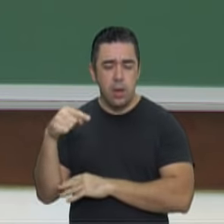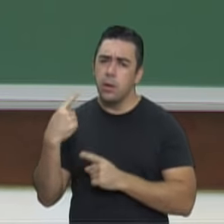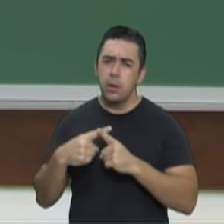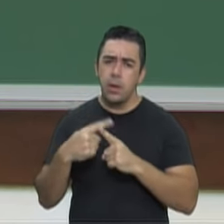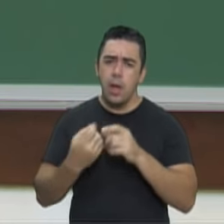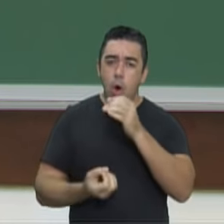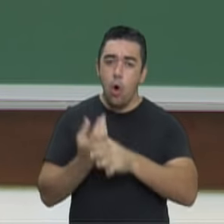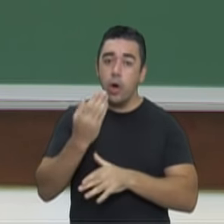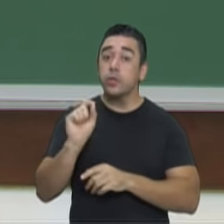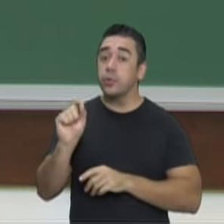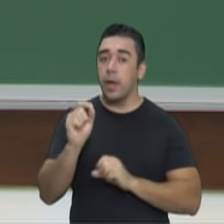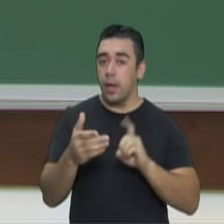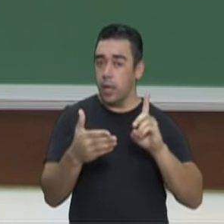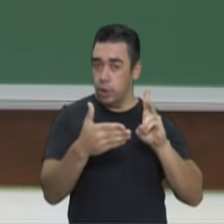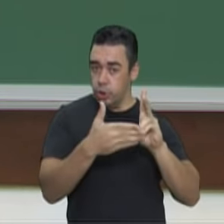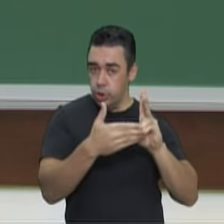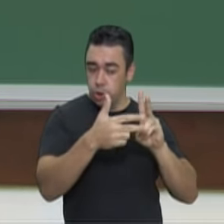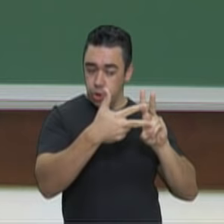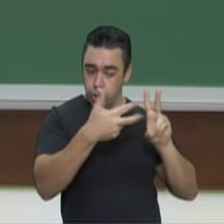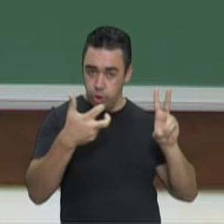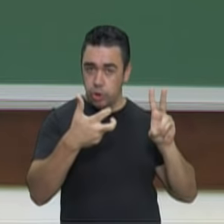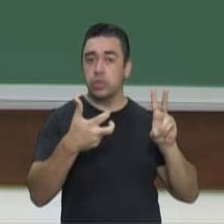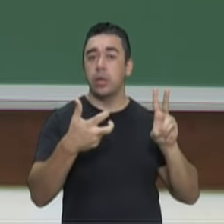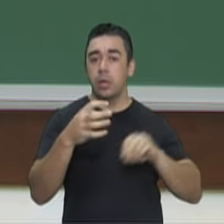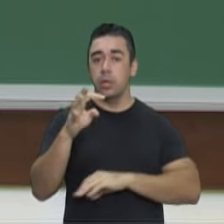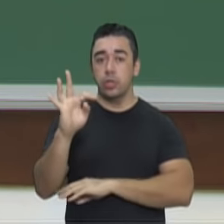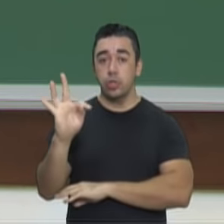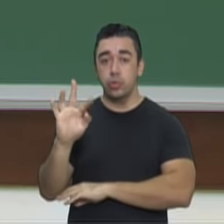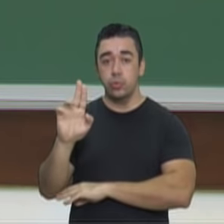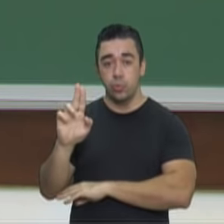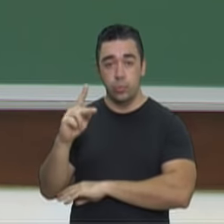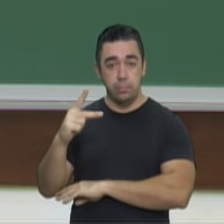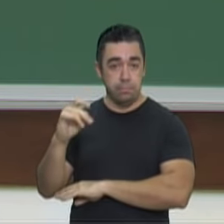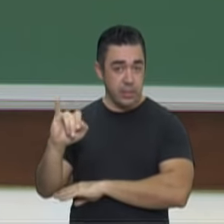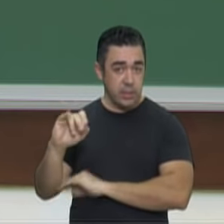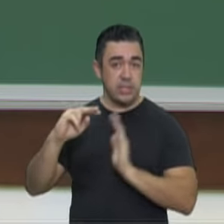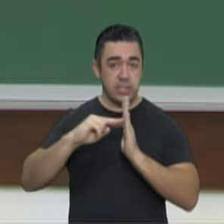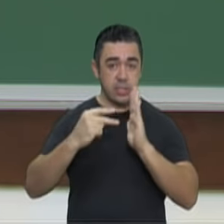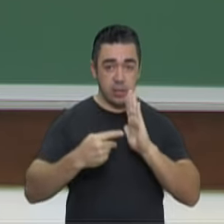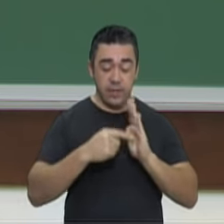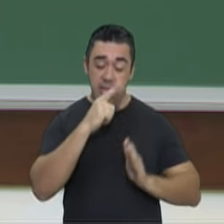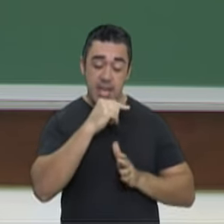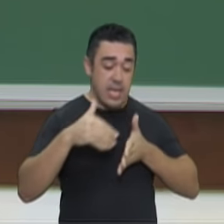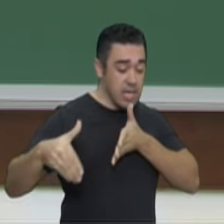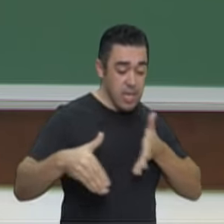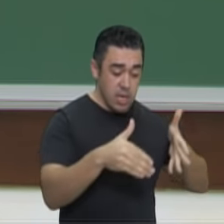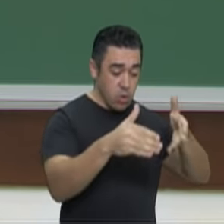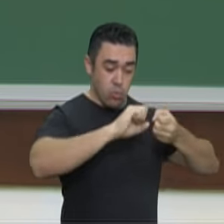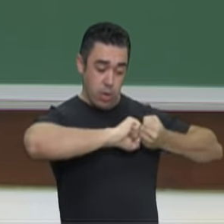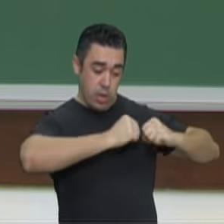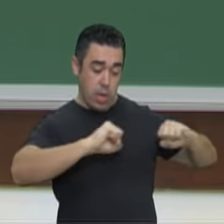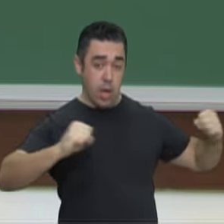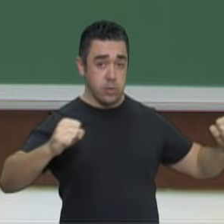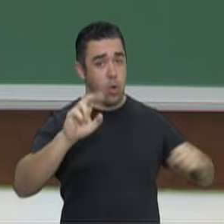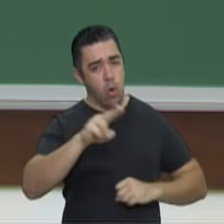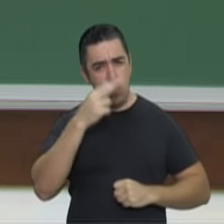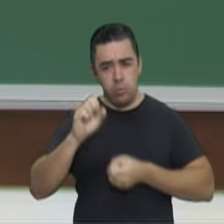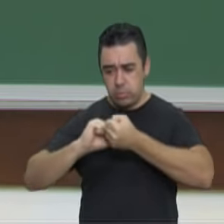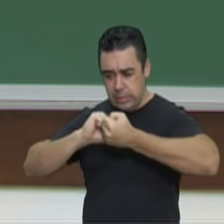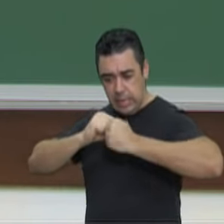de origem indígena, origem tupi, que significa Rio Grande ou Grande Rio. Então, o